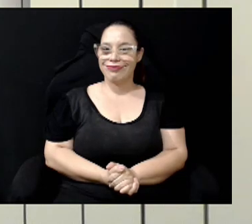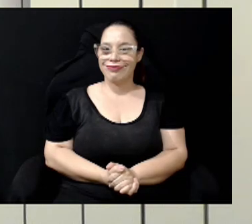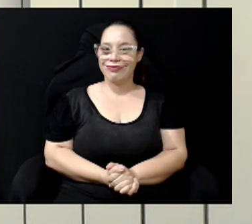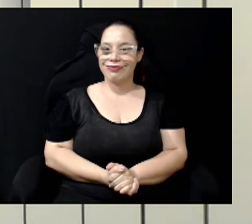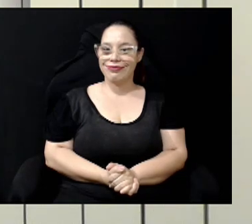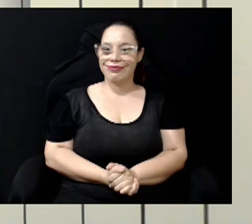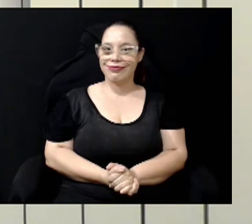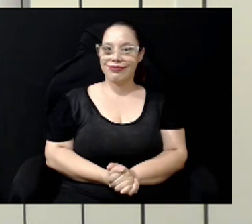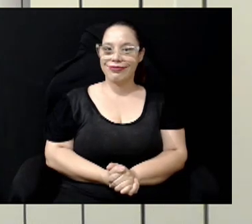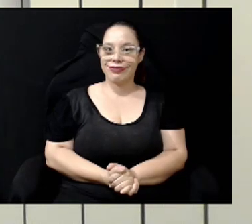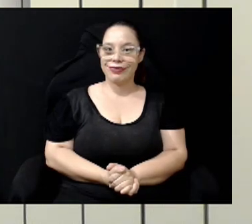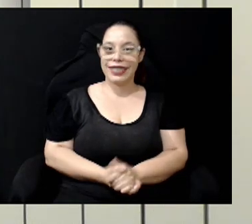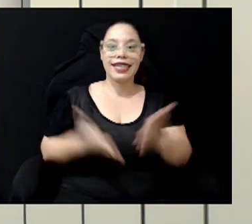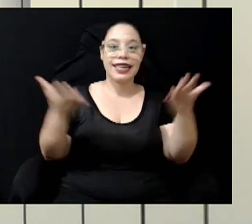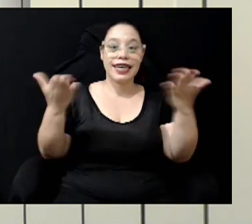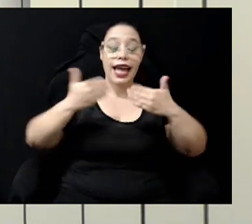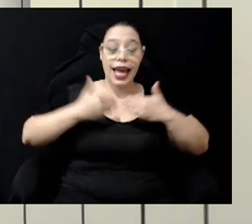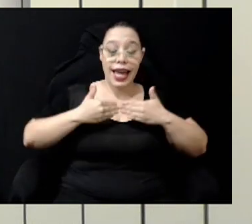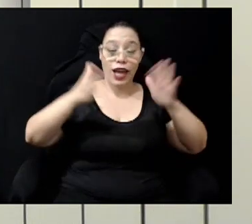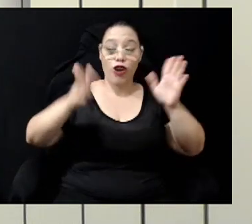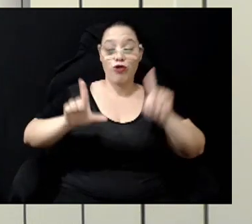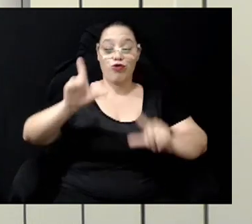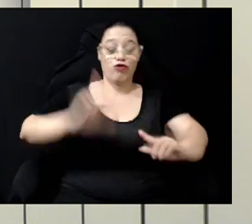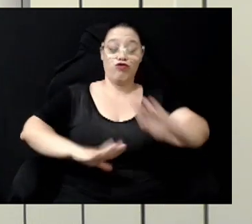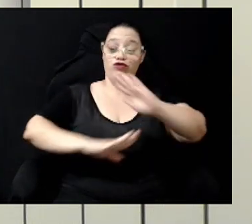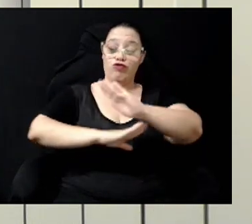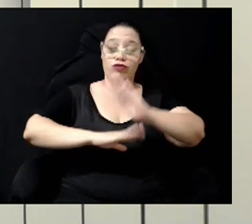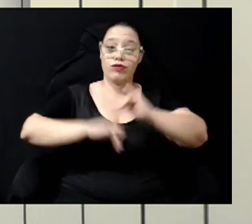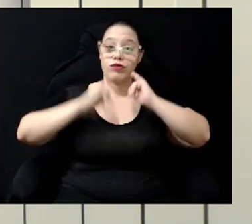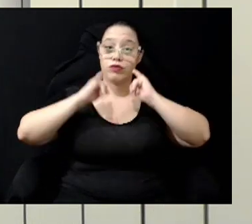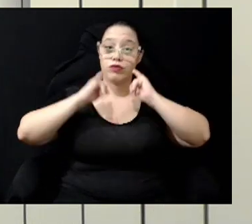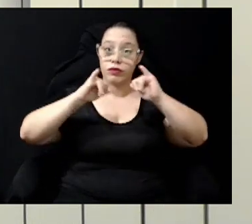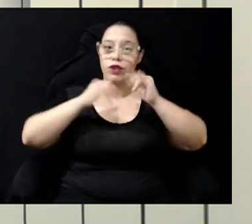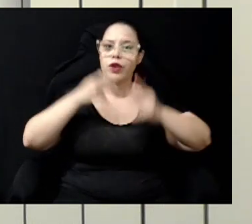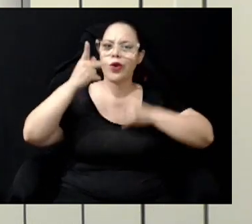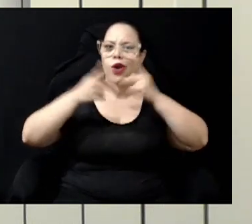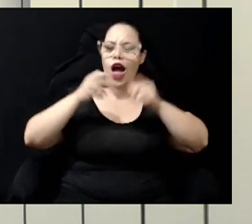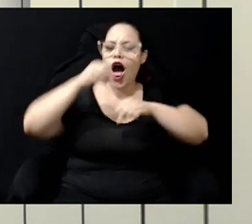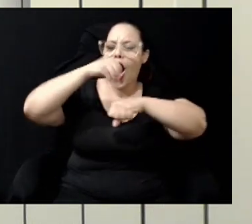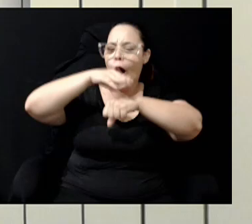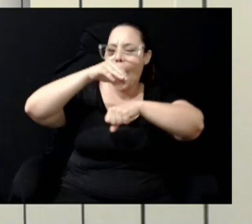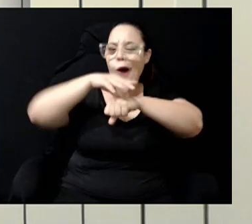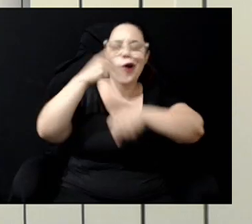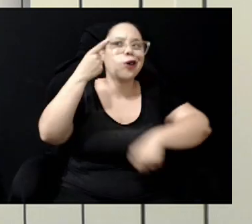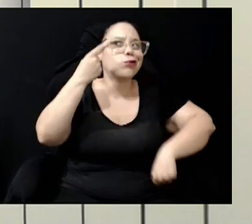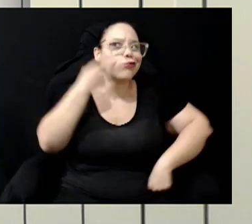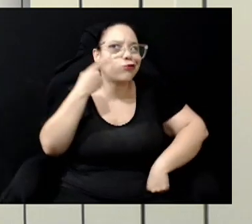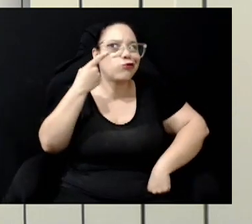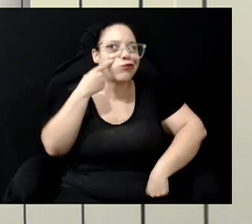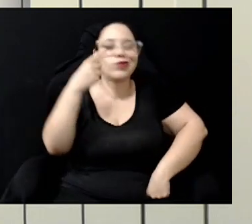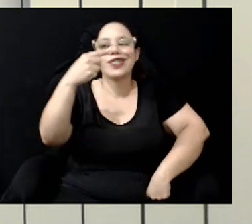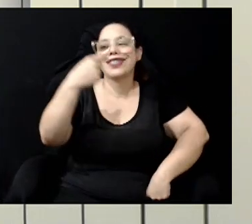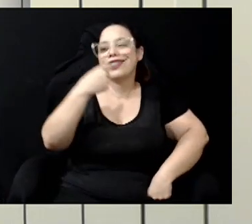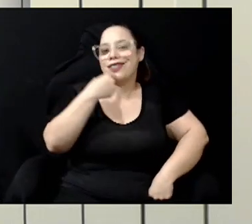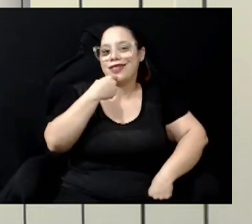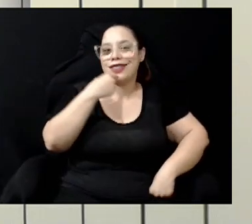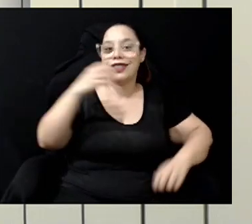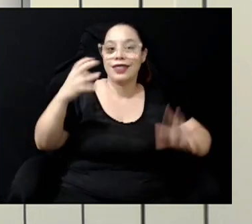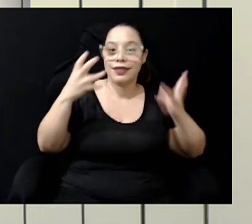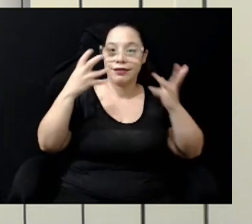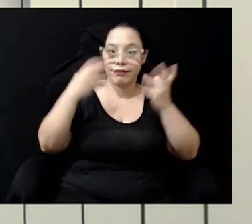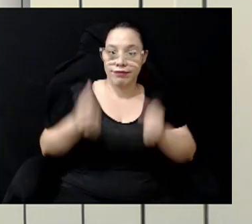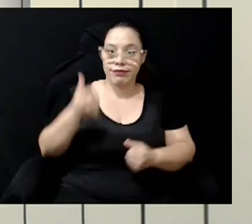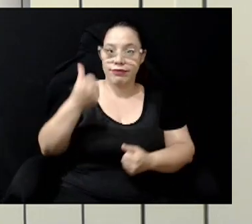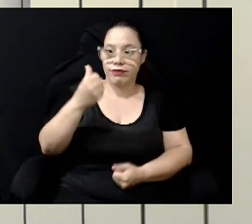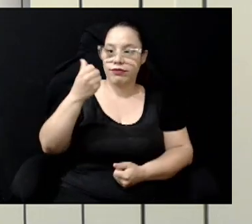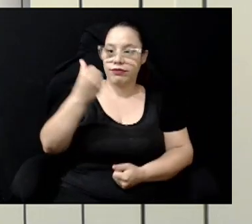E a gente abre o Câmara Notícia de hoje já falando de uma dica, olha, porque Campinas cedia a 11ª etapa